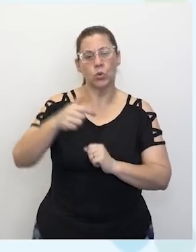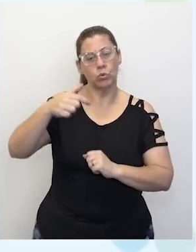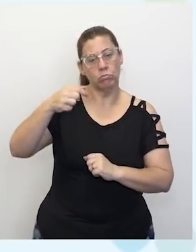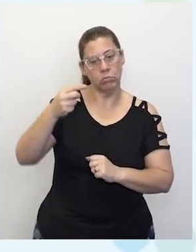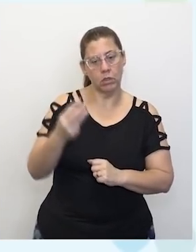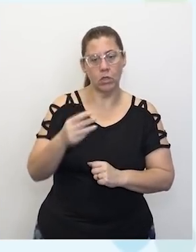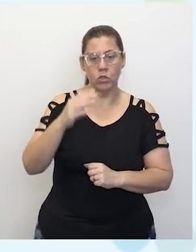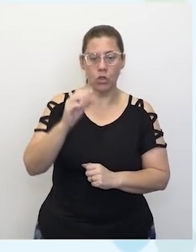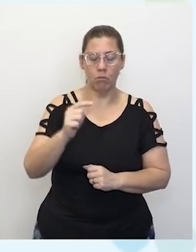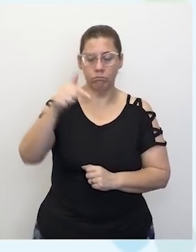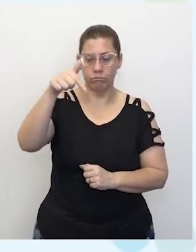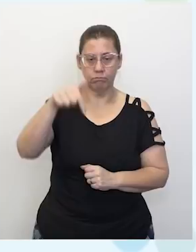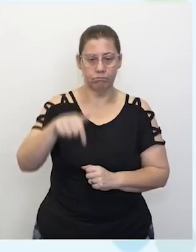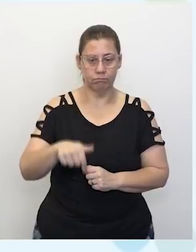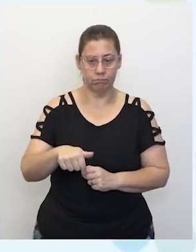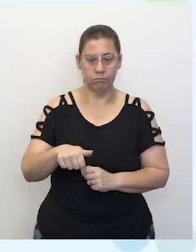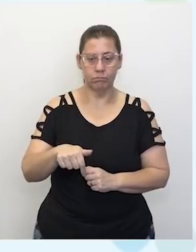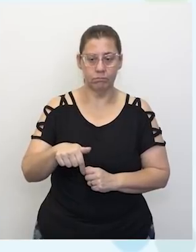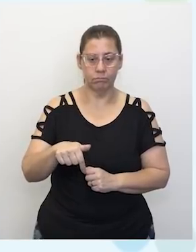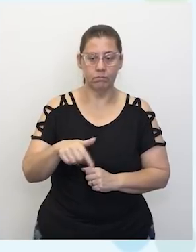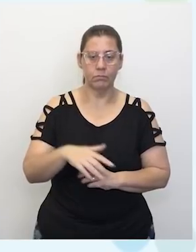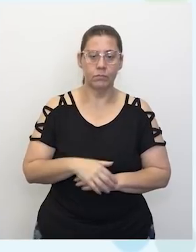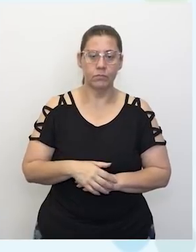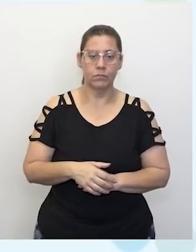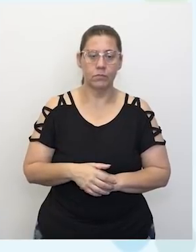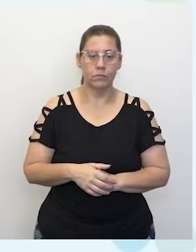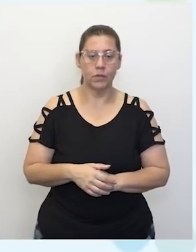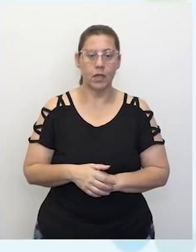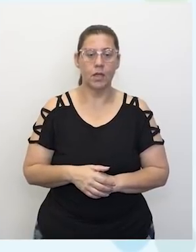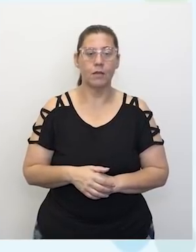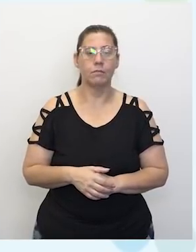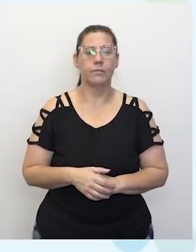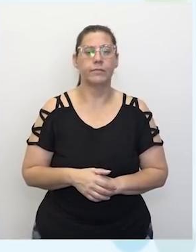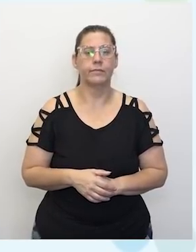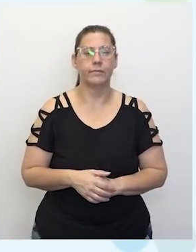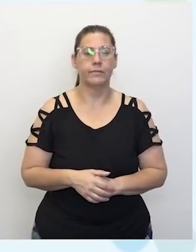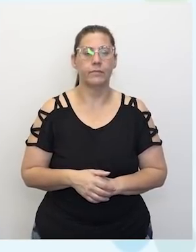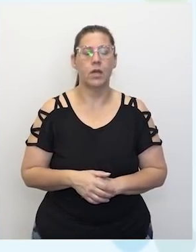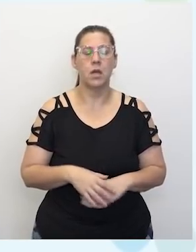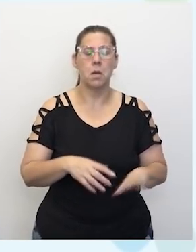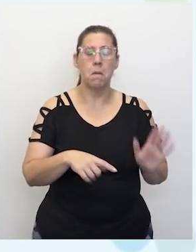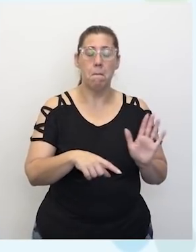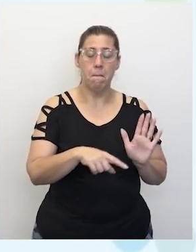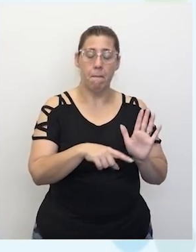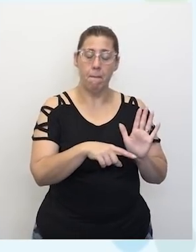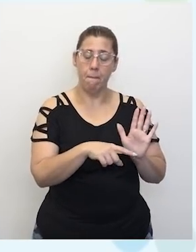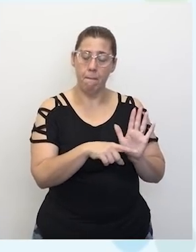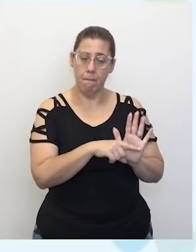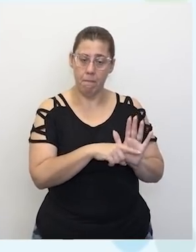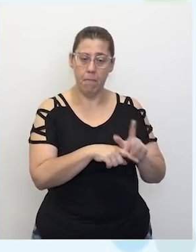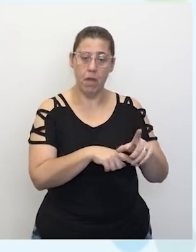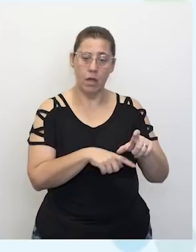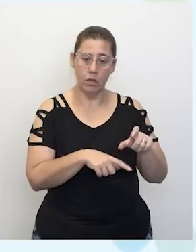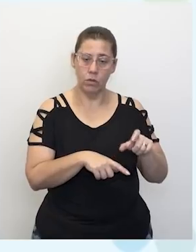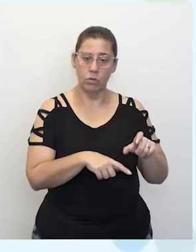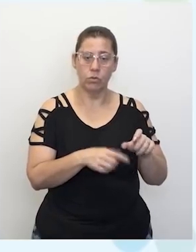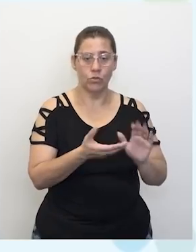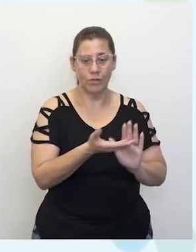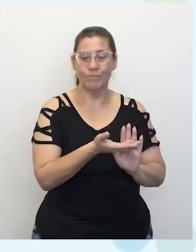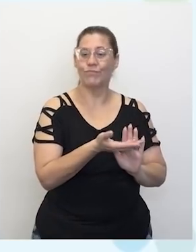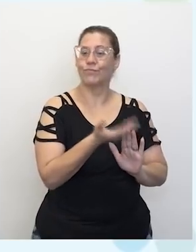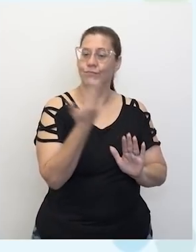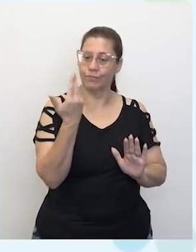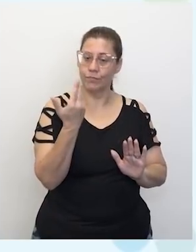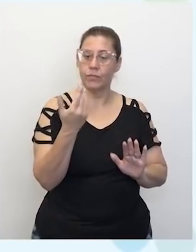simplesmente abaixa. E lá o menos x, ó, seria bom se ele saísse daí, tá certo? Porque não dá para somar com